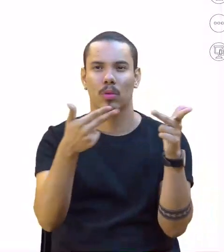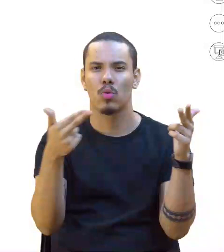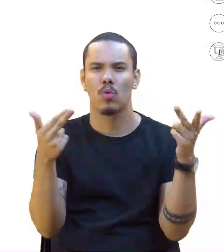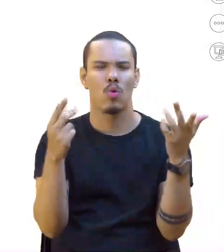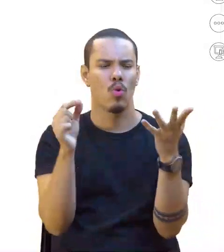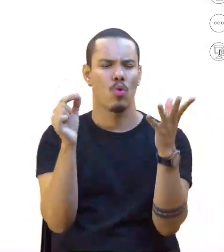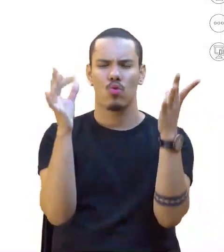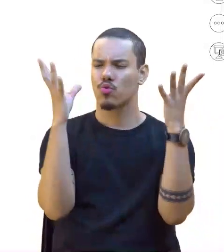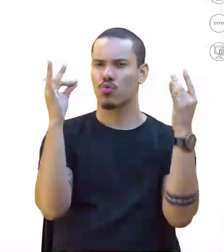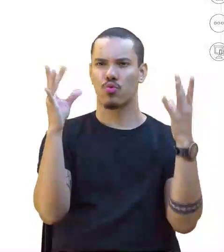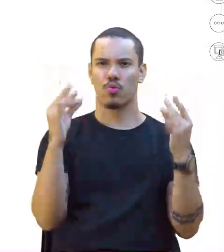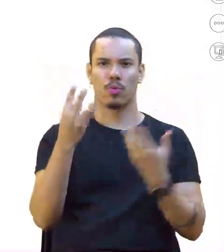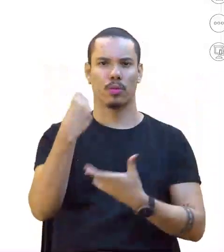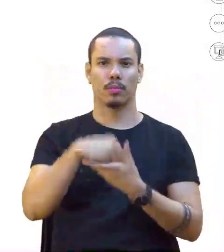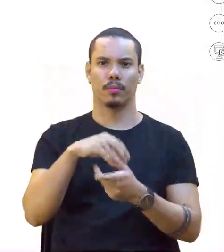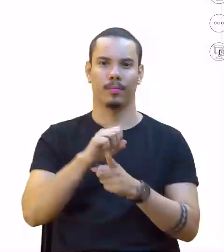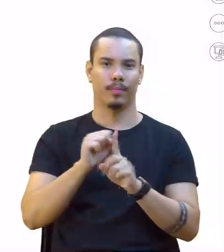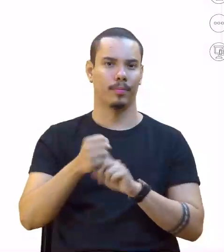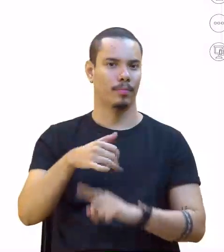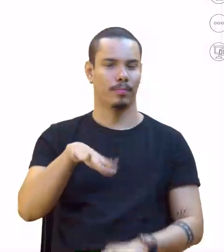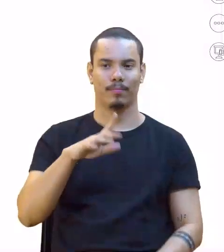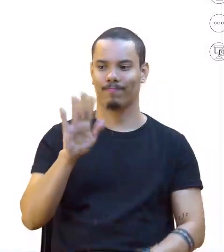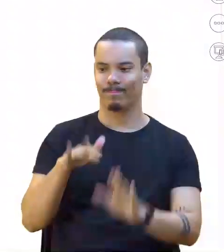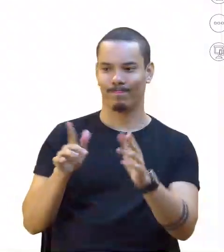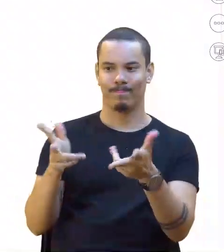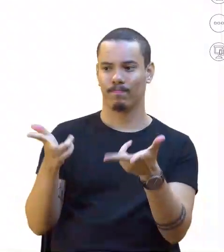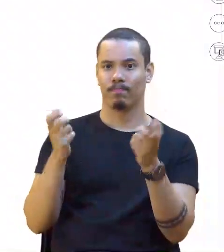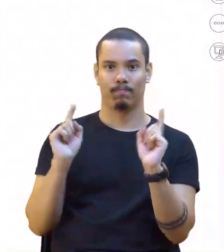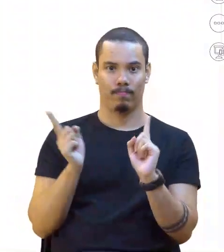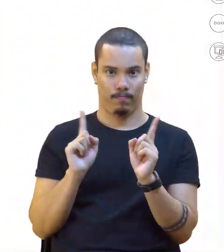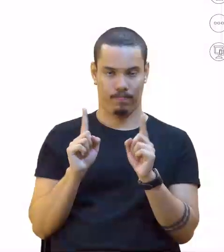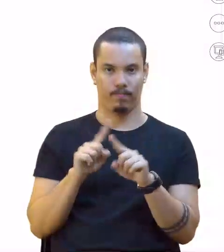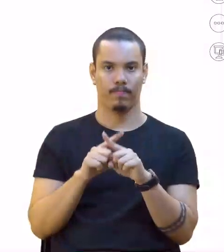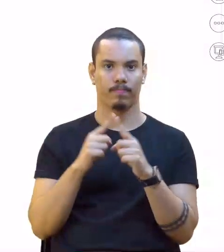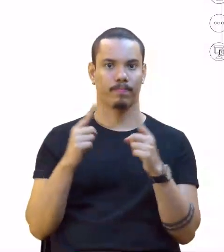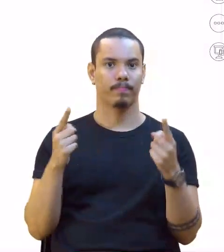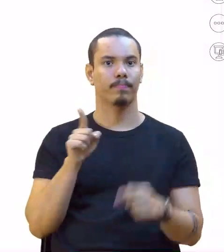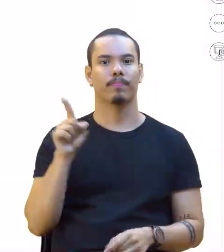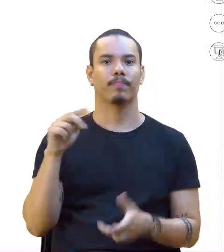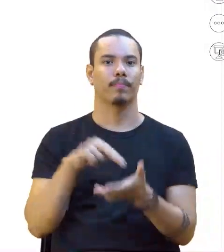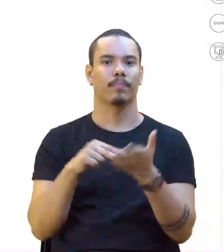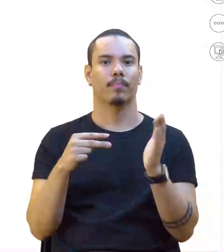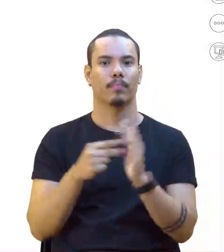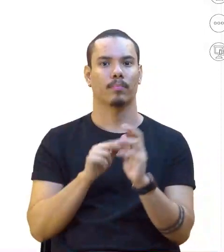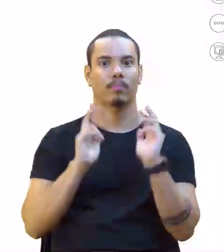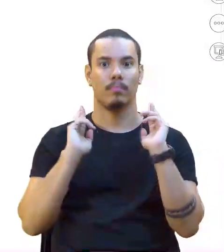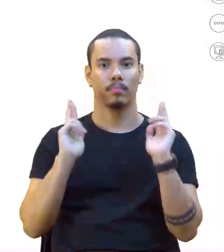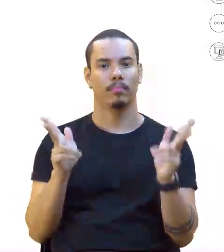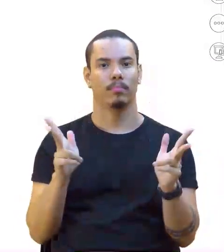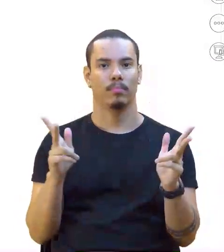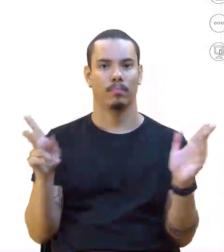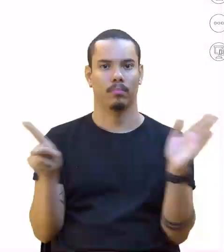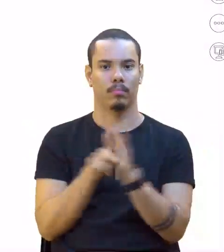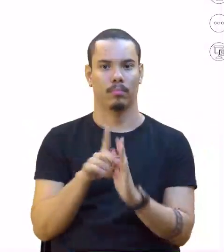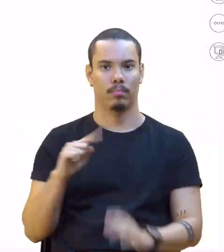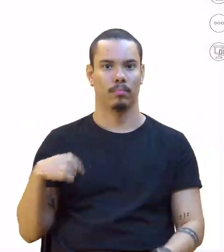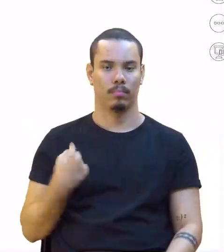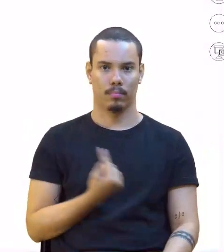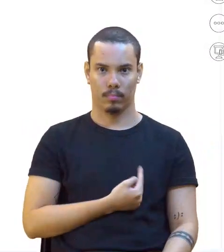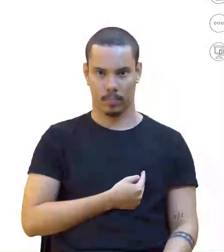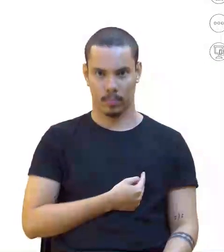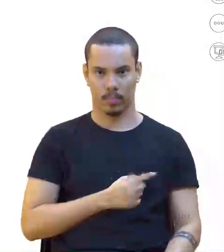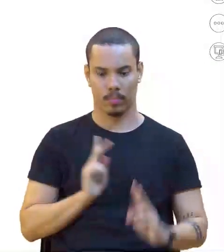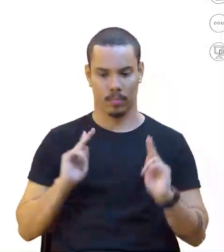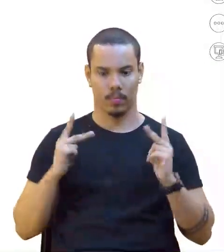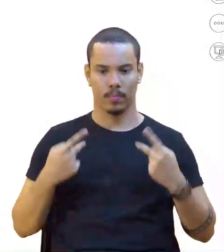nossa sociedade e a gente nem percebe. Mas isso é a diferença nossa, né? Dos seres